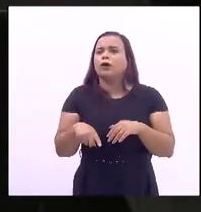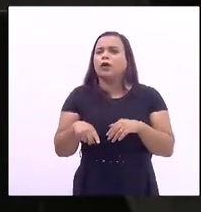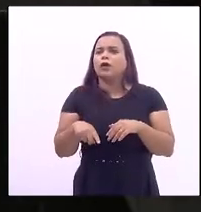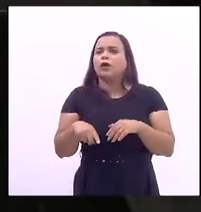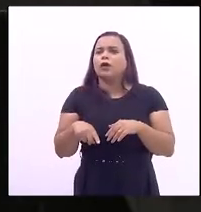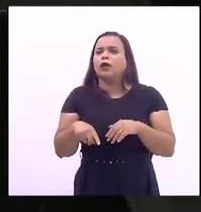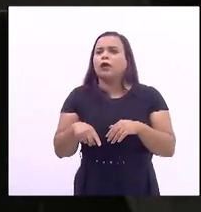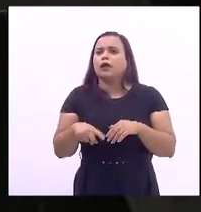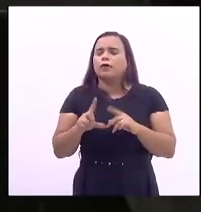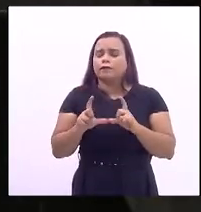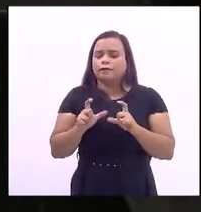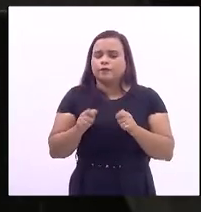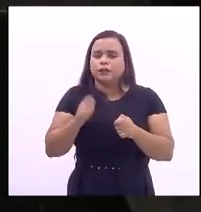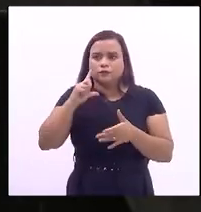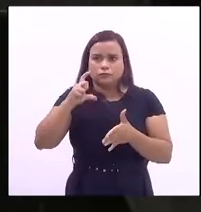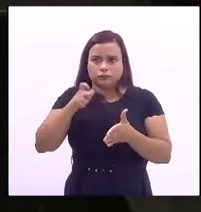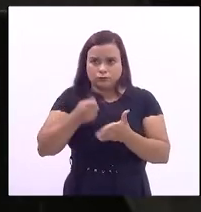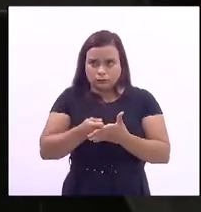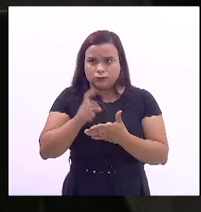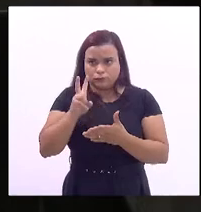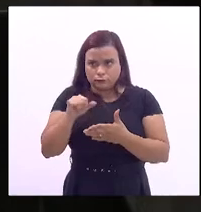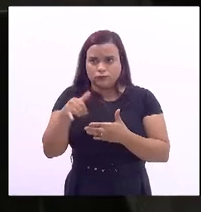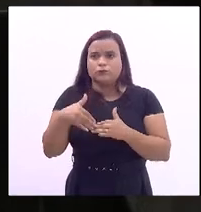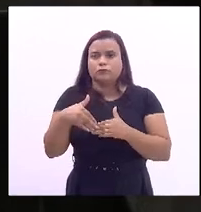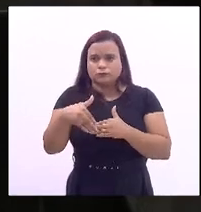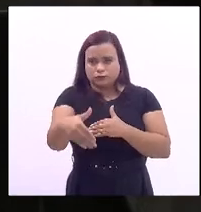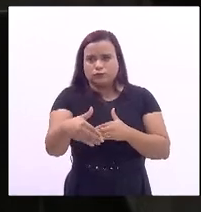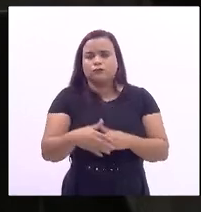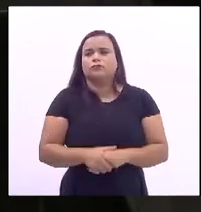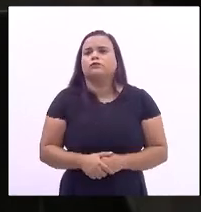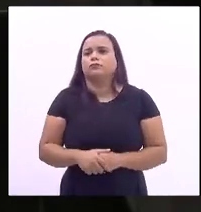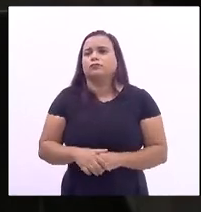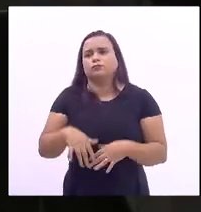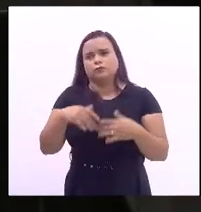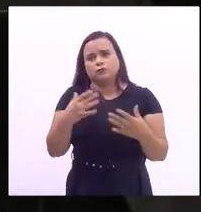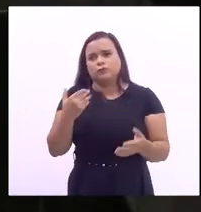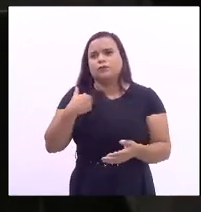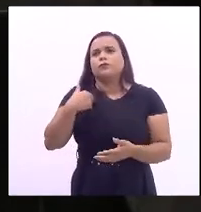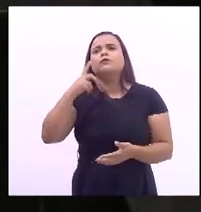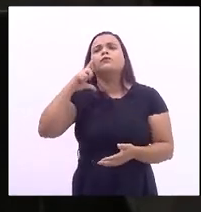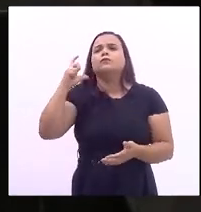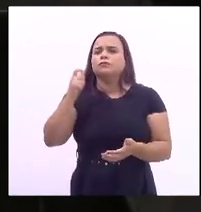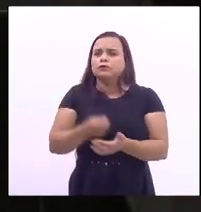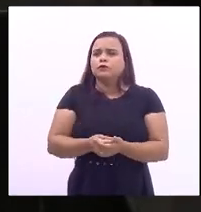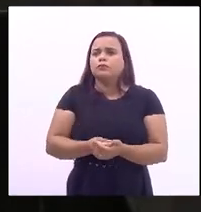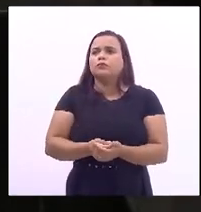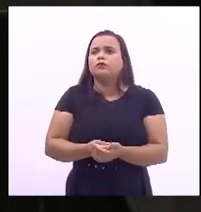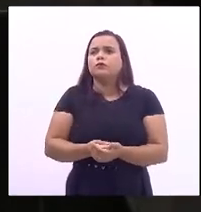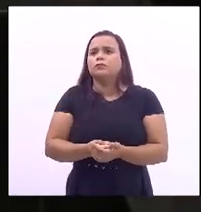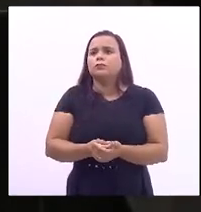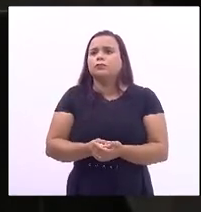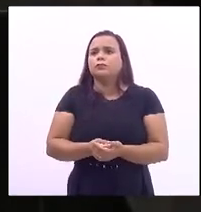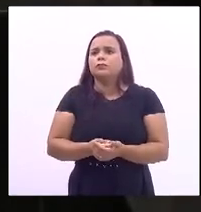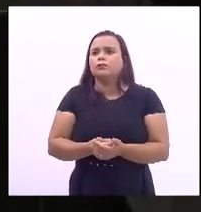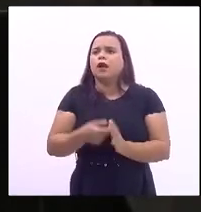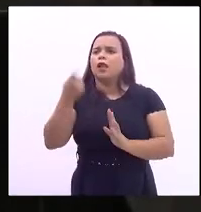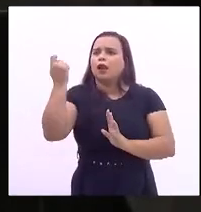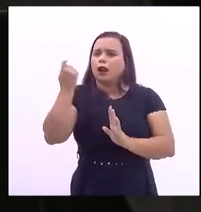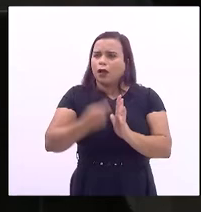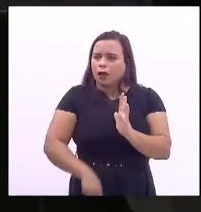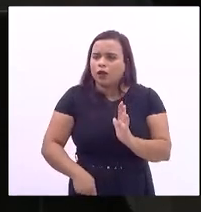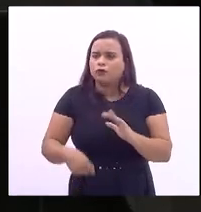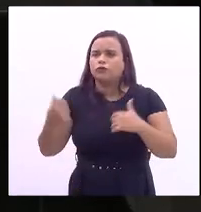será fixado E aí vai e aí eu afirmo emendo consoante laudo de